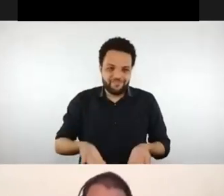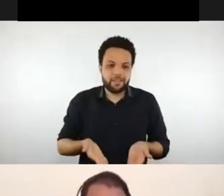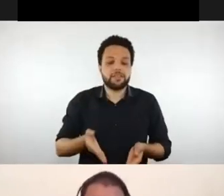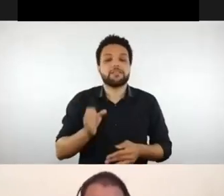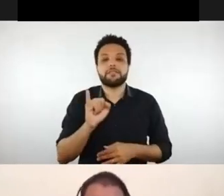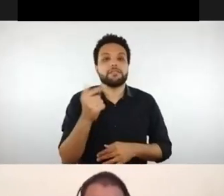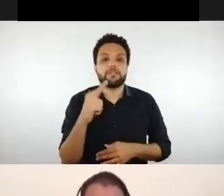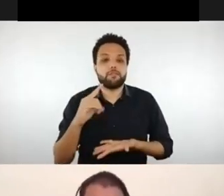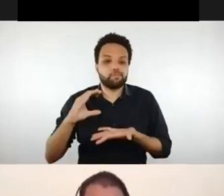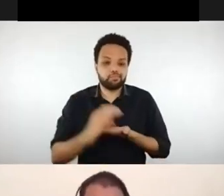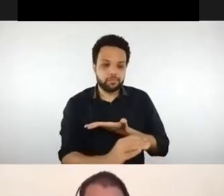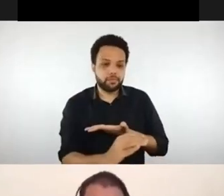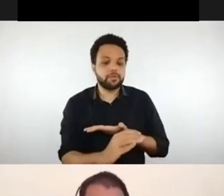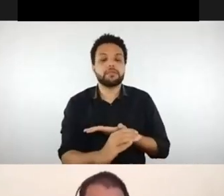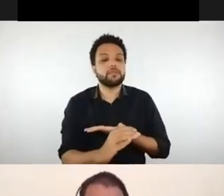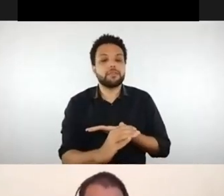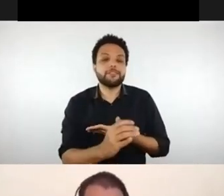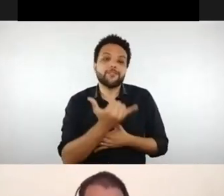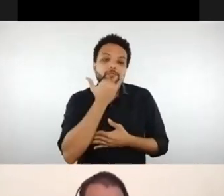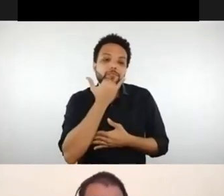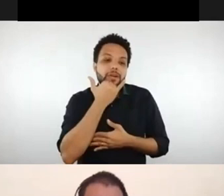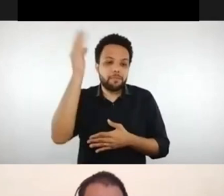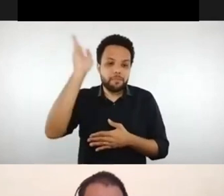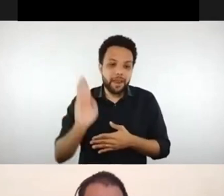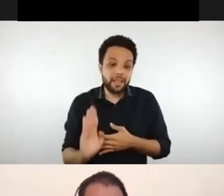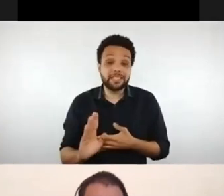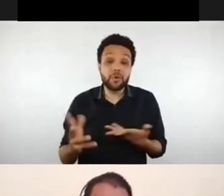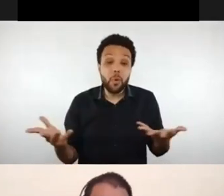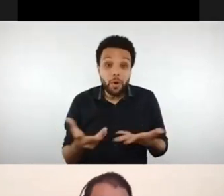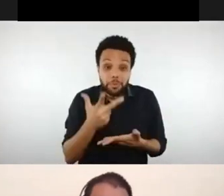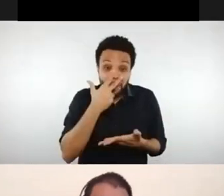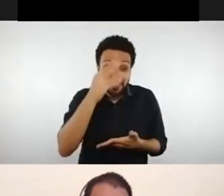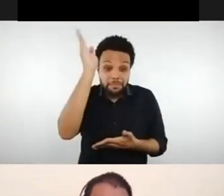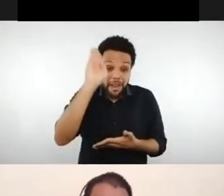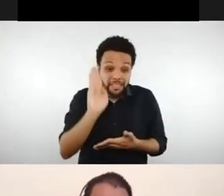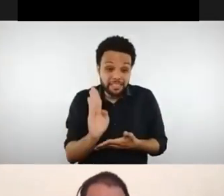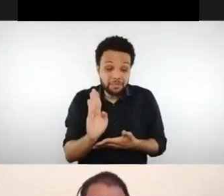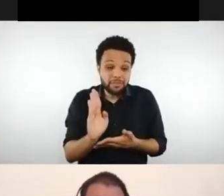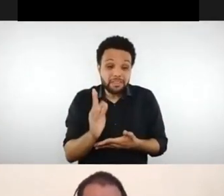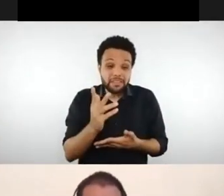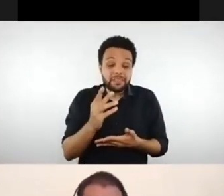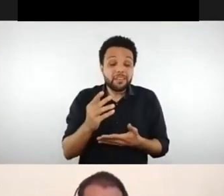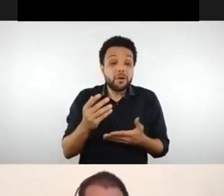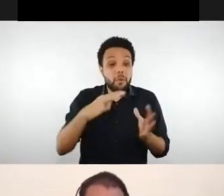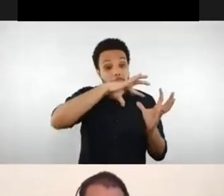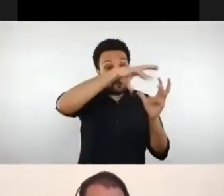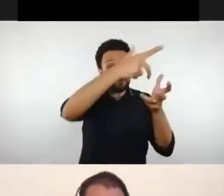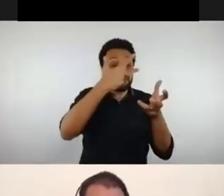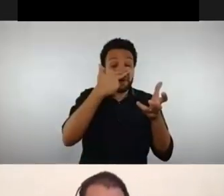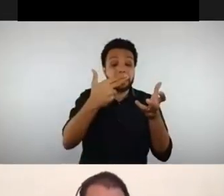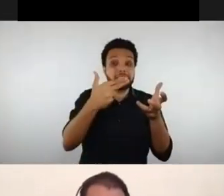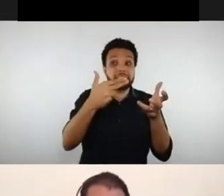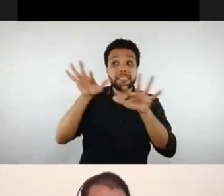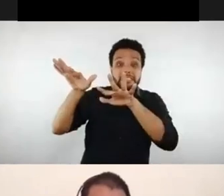está fora do baralho, você não participa. O Brasil está sendo escanteado no mercado mundial